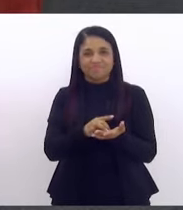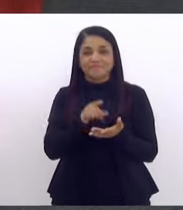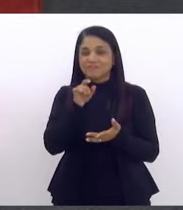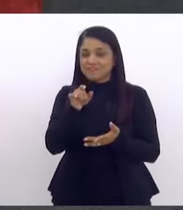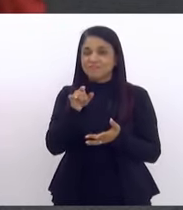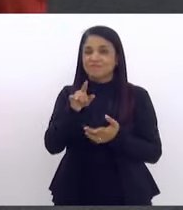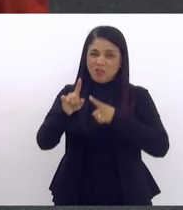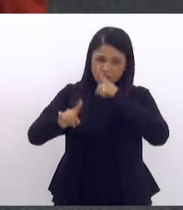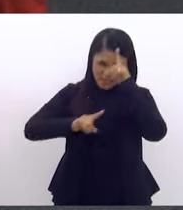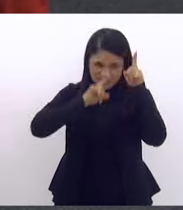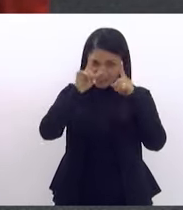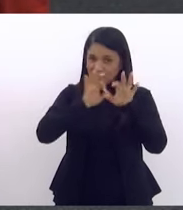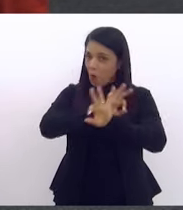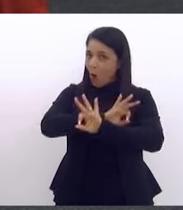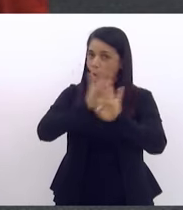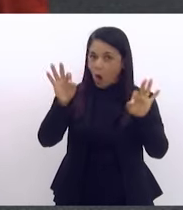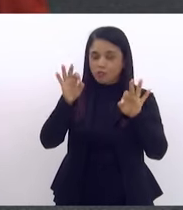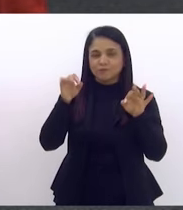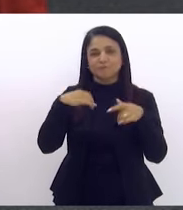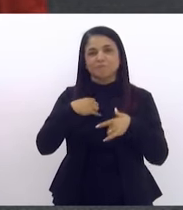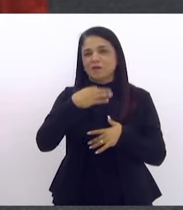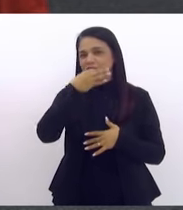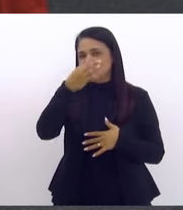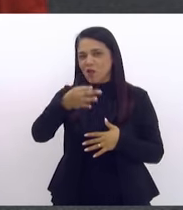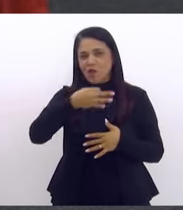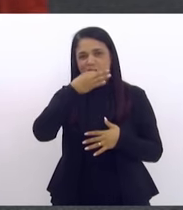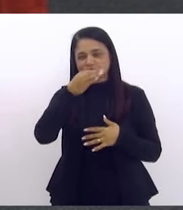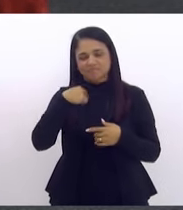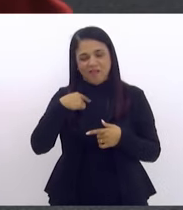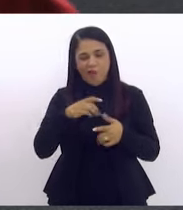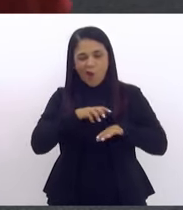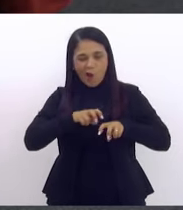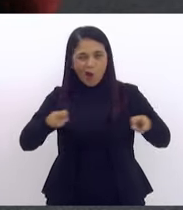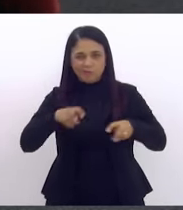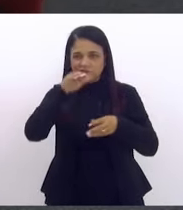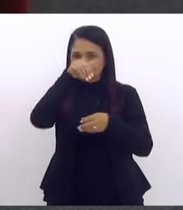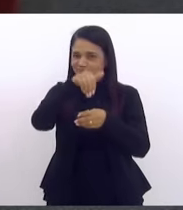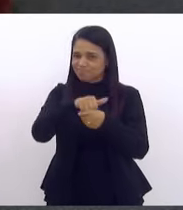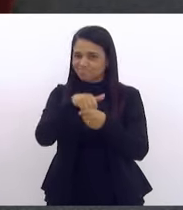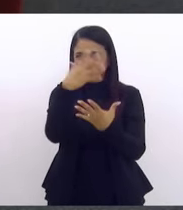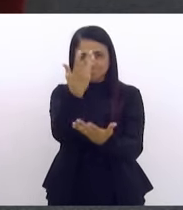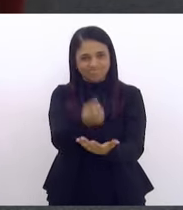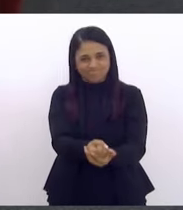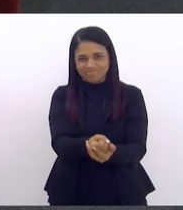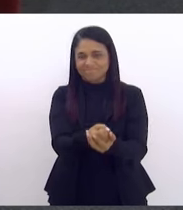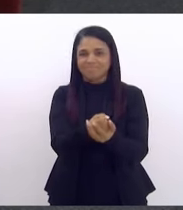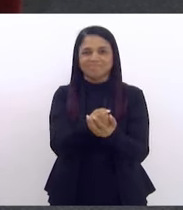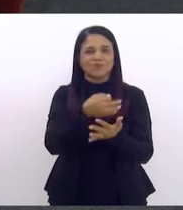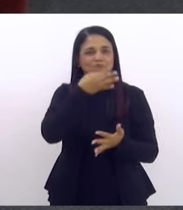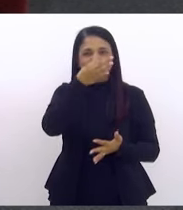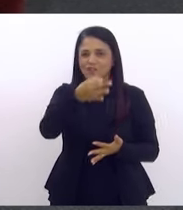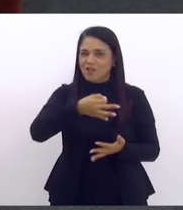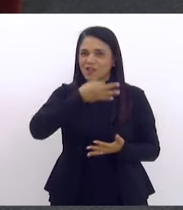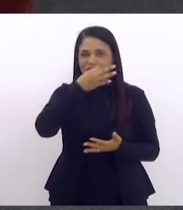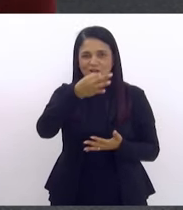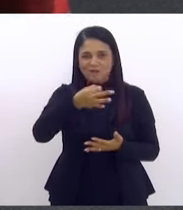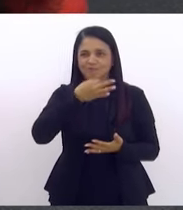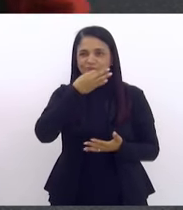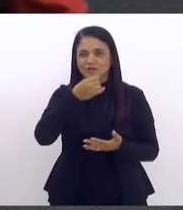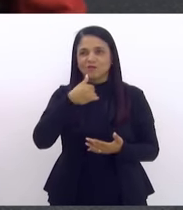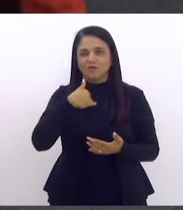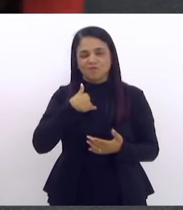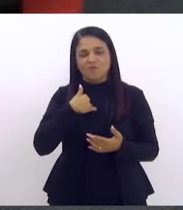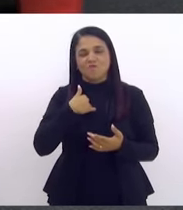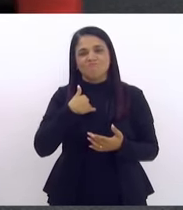na criatividade, mas a comissão julgadora não acolheu os vossos argumentos e o vosso